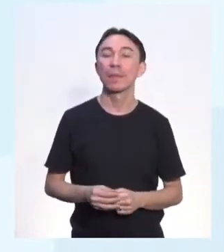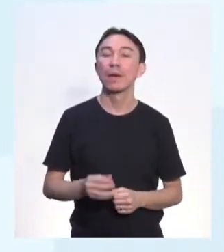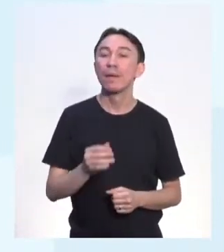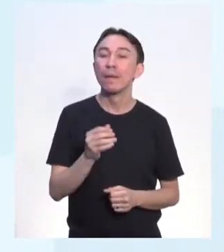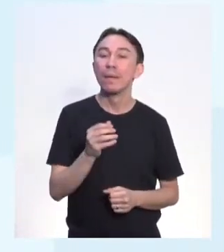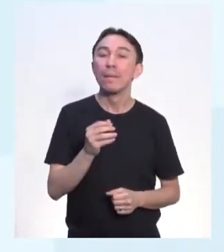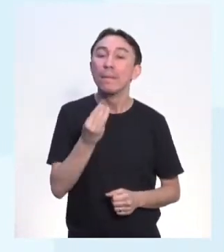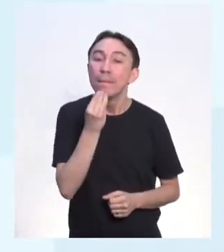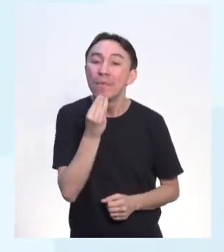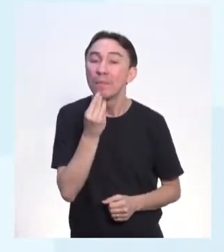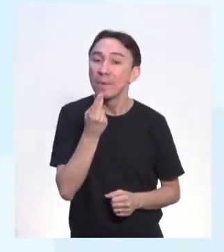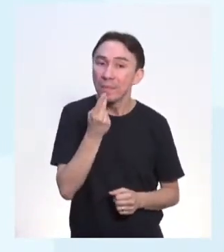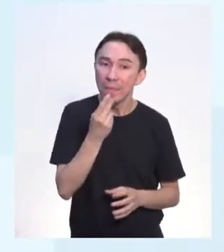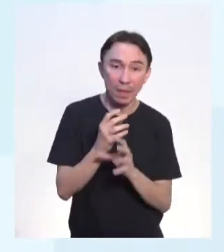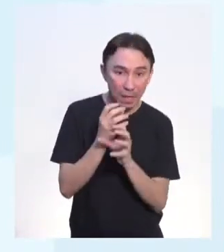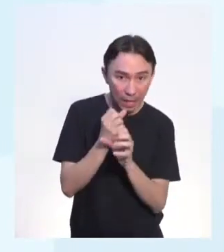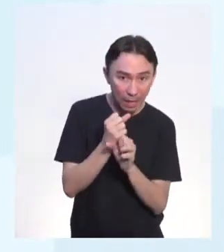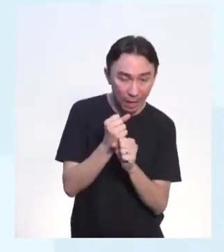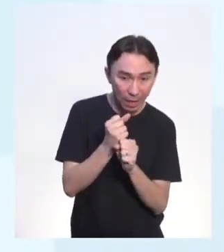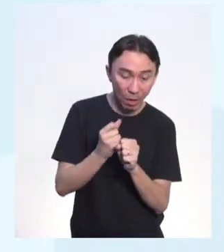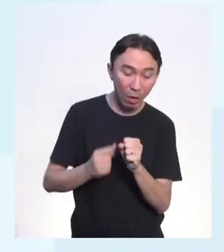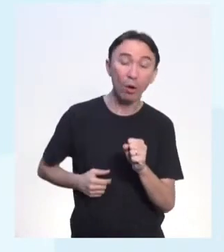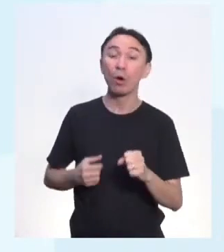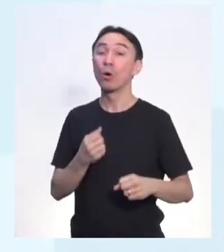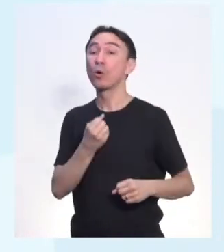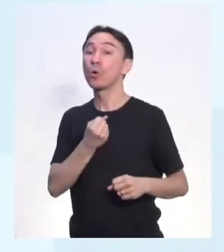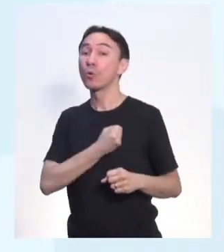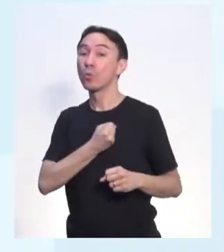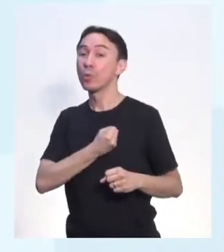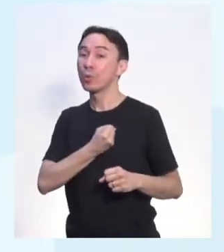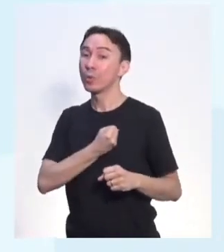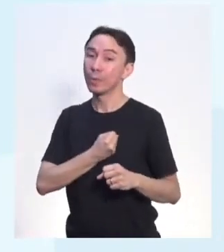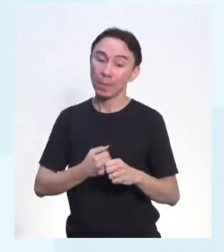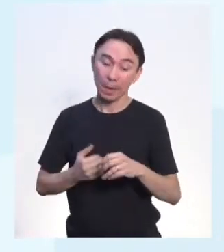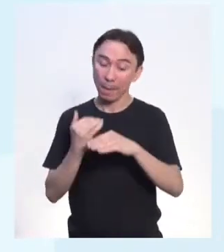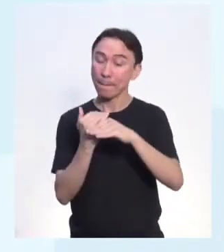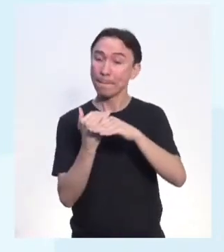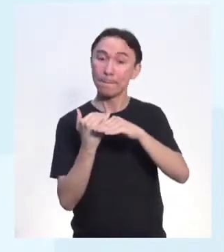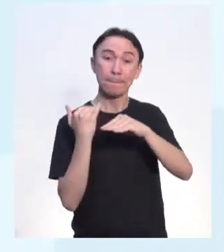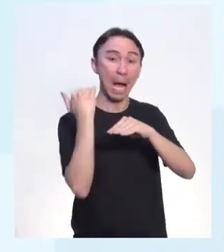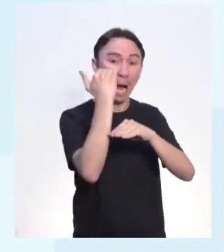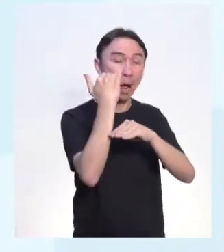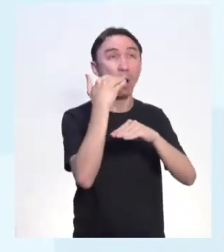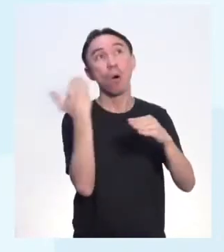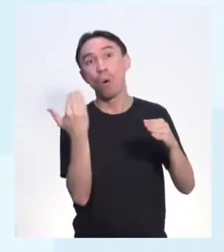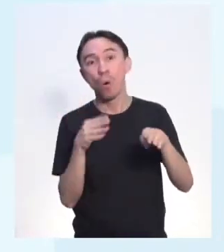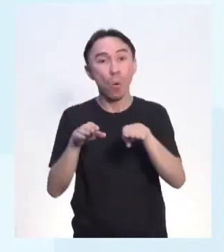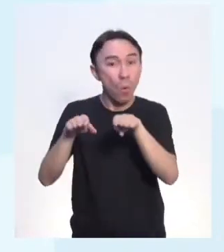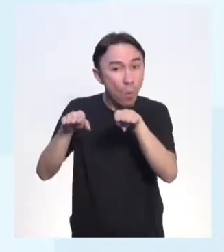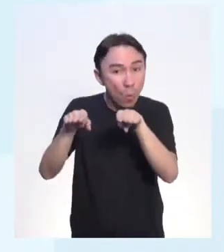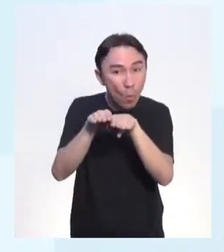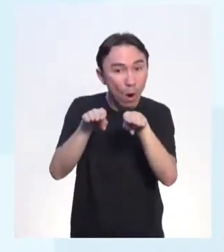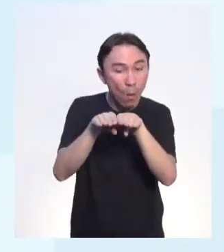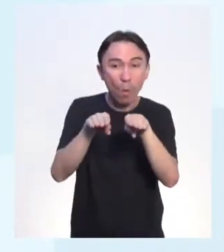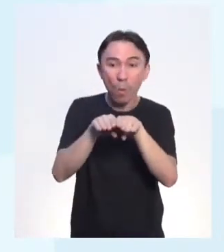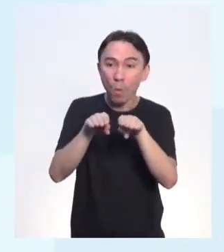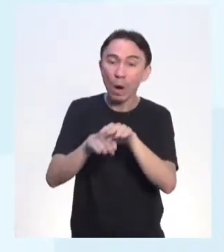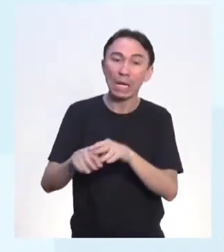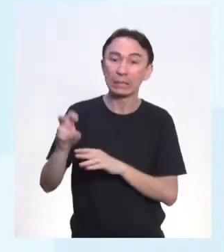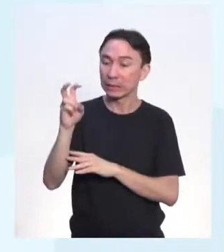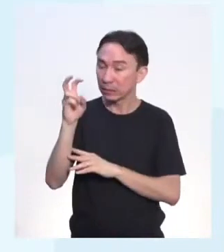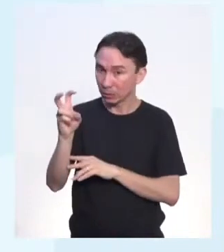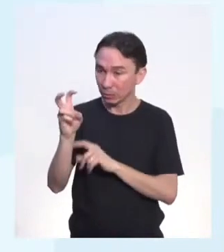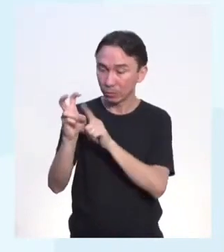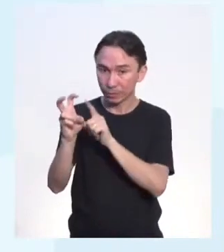obter um número maior ou igual a 5 na face voltada